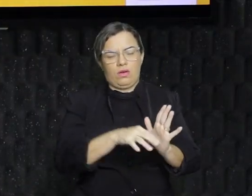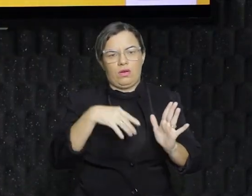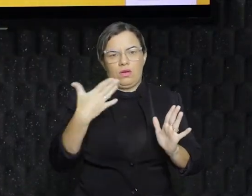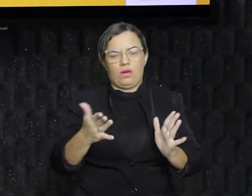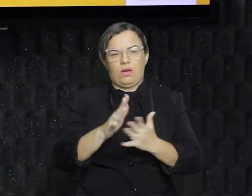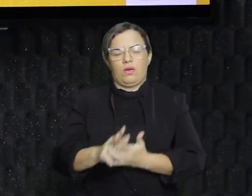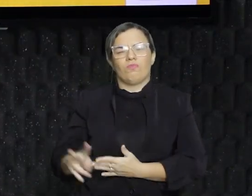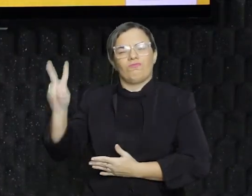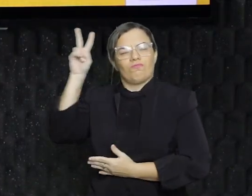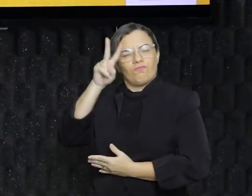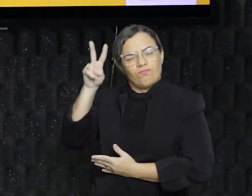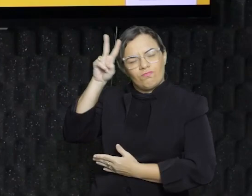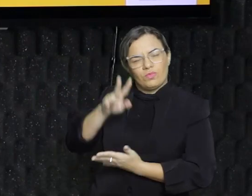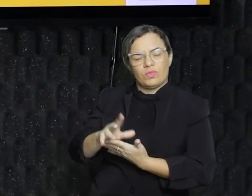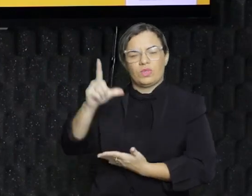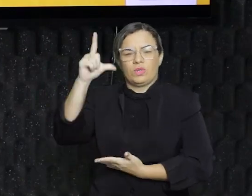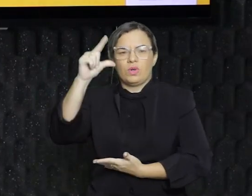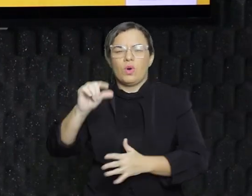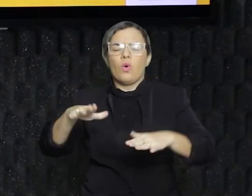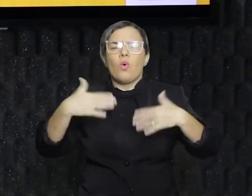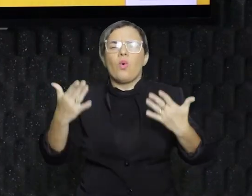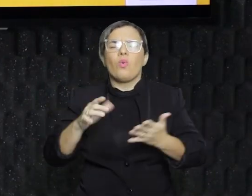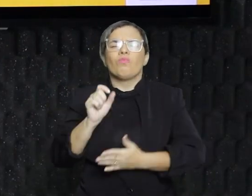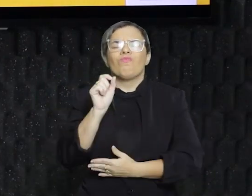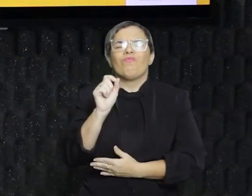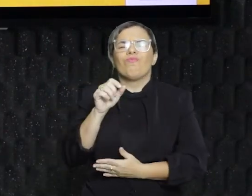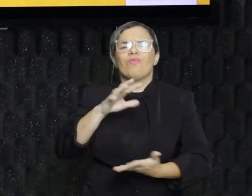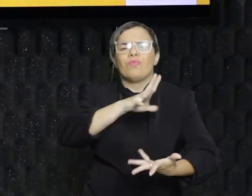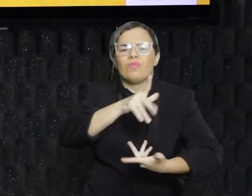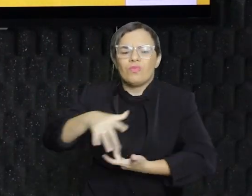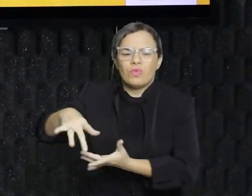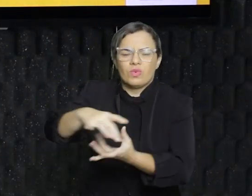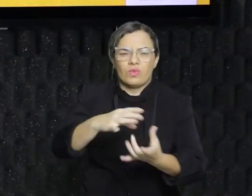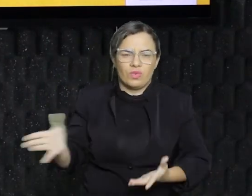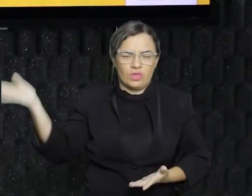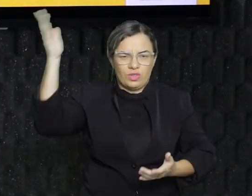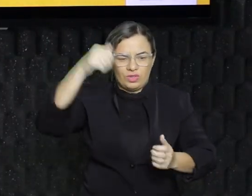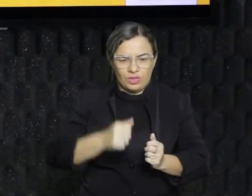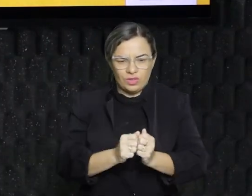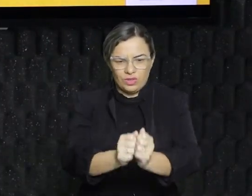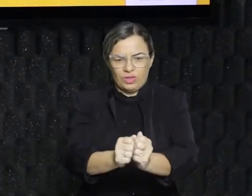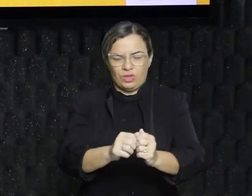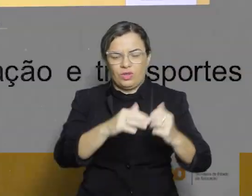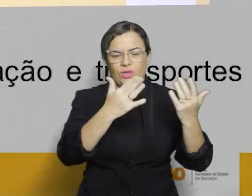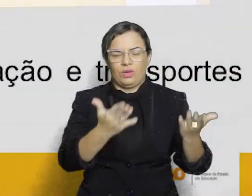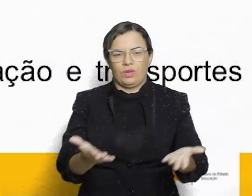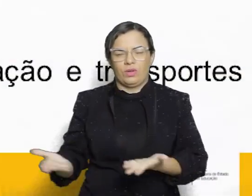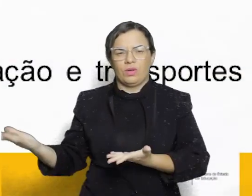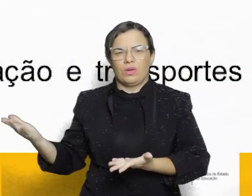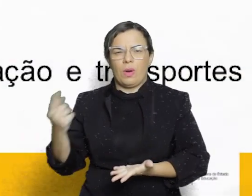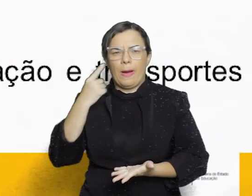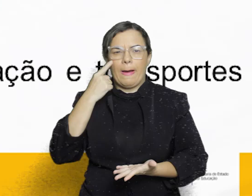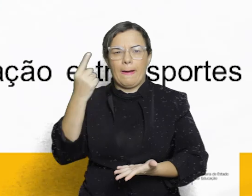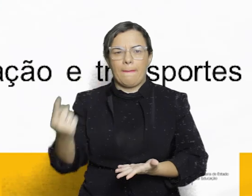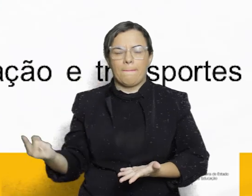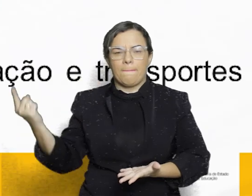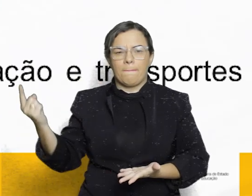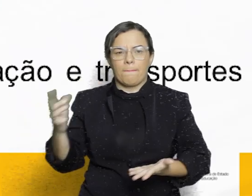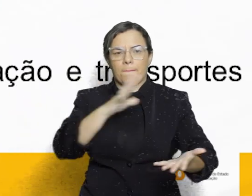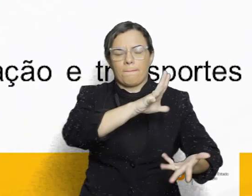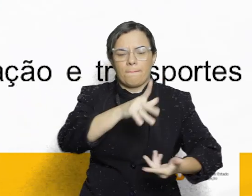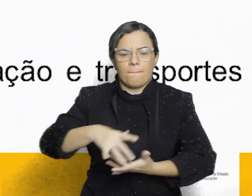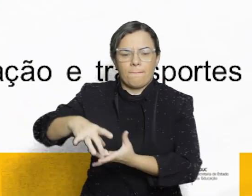Quero lembrar um pouquinho sobre o que é globalização contigo. Vem comigo. Ela diz o seguinte, galera. O que é globalização,